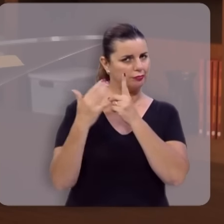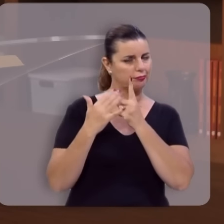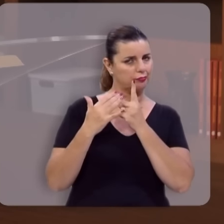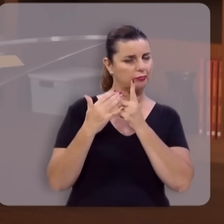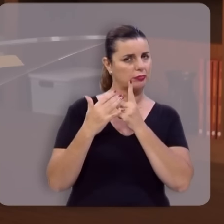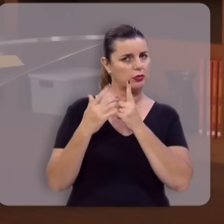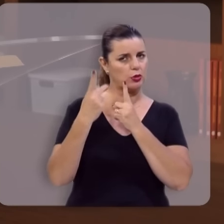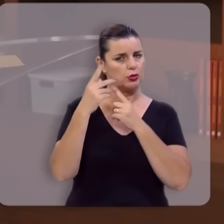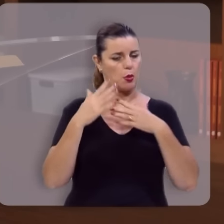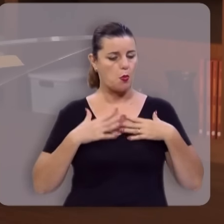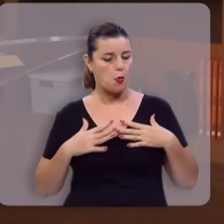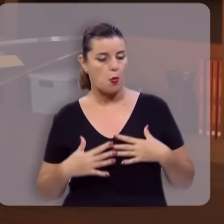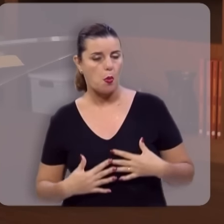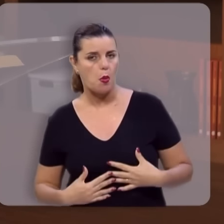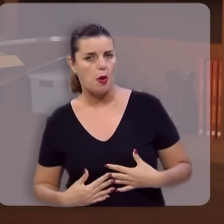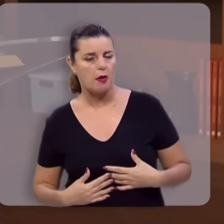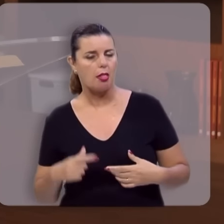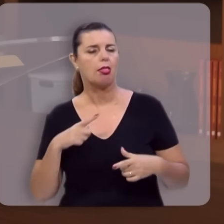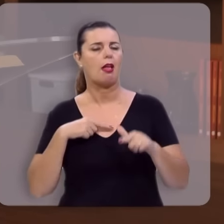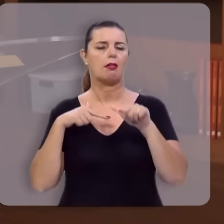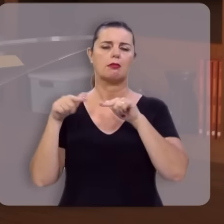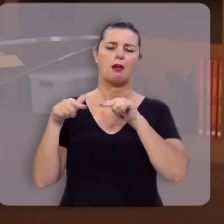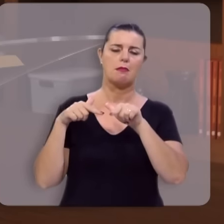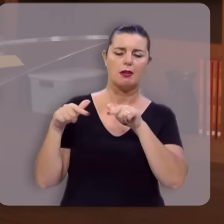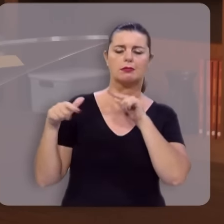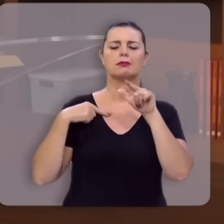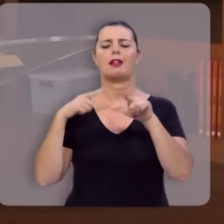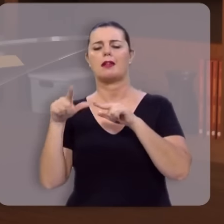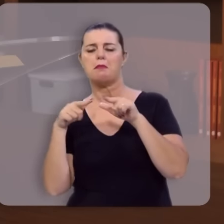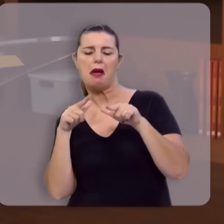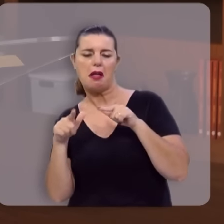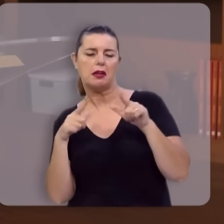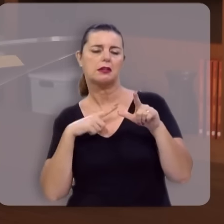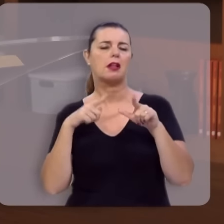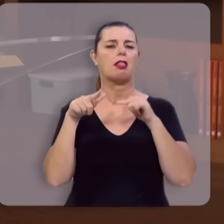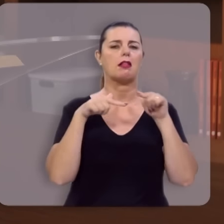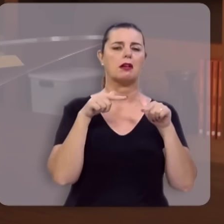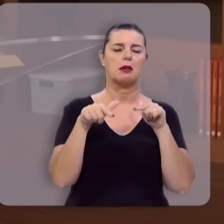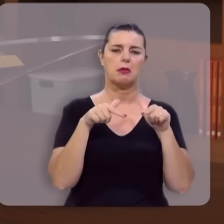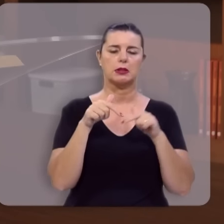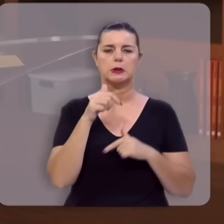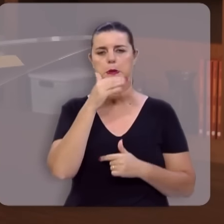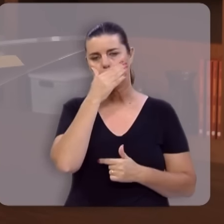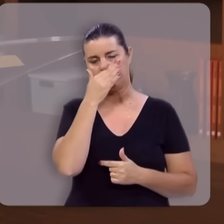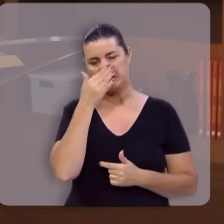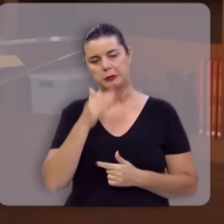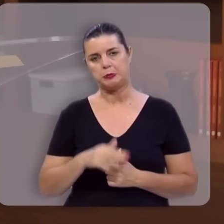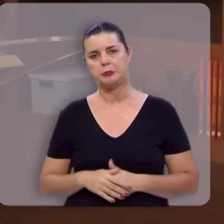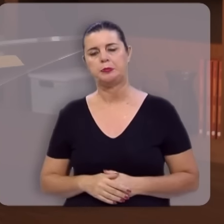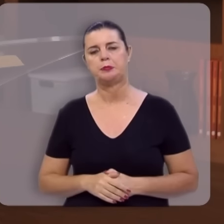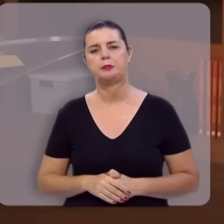e latejando em seu corpo, ele está trabalhando, ele está trabalhando, ele está trabalhando, ele está trabalhando.